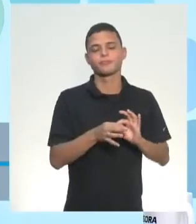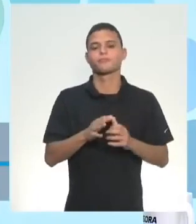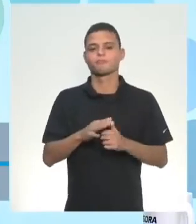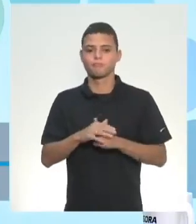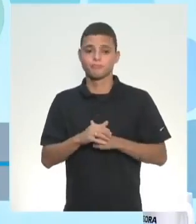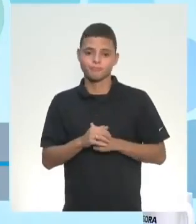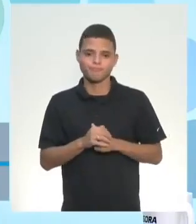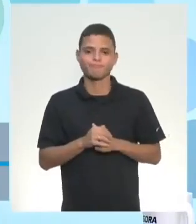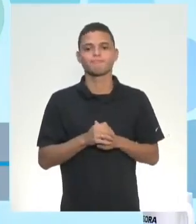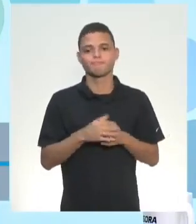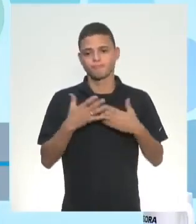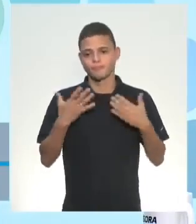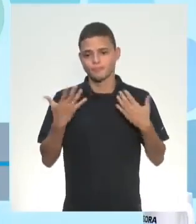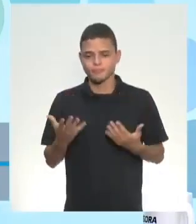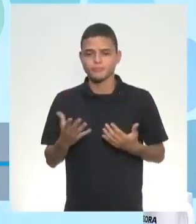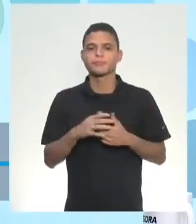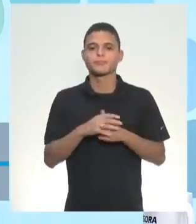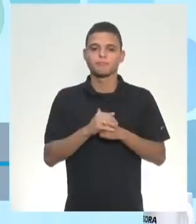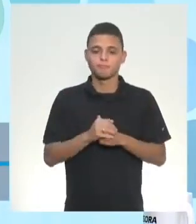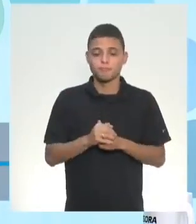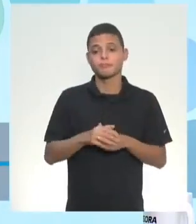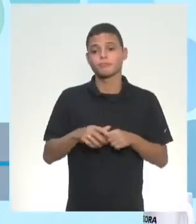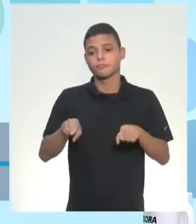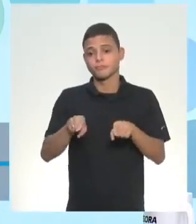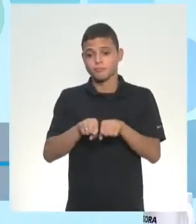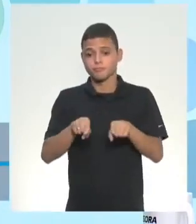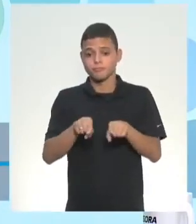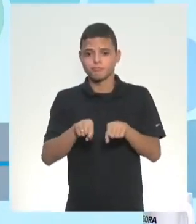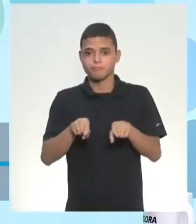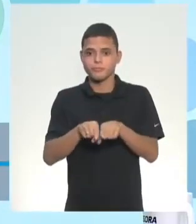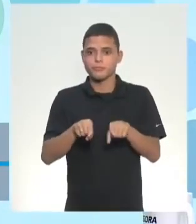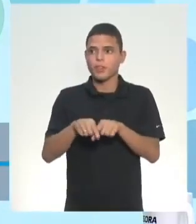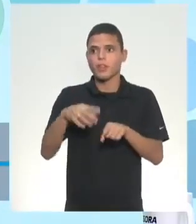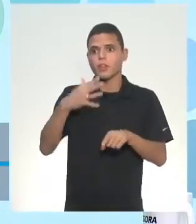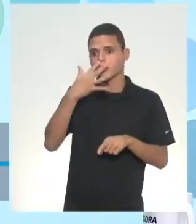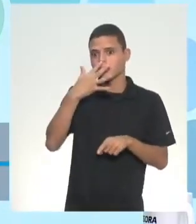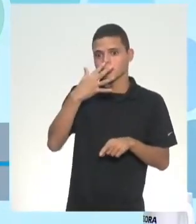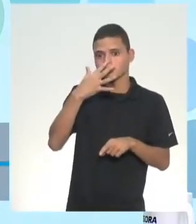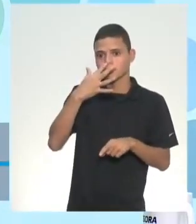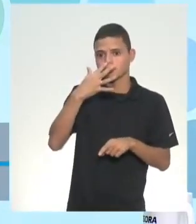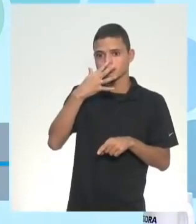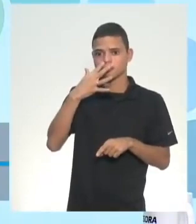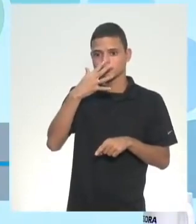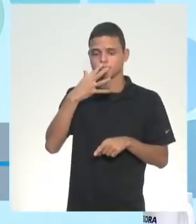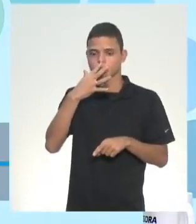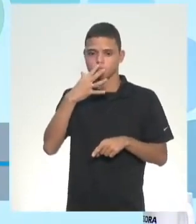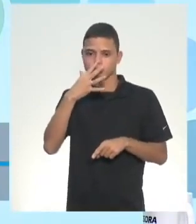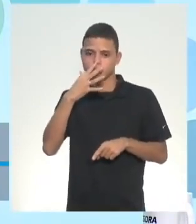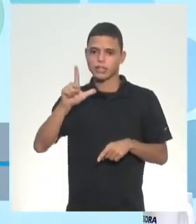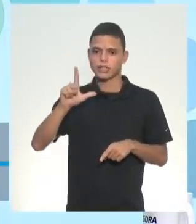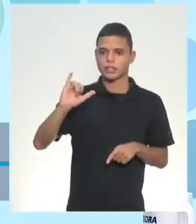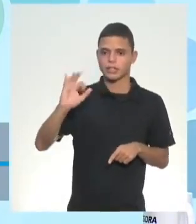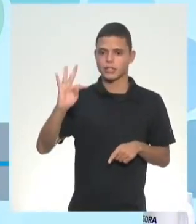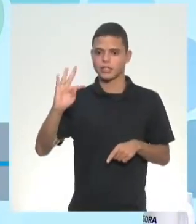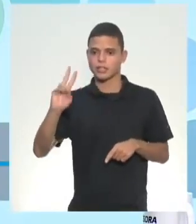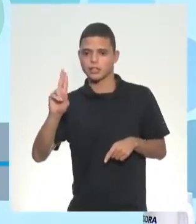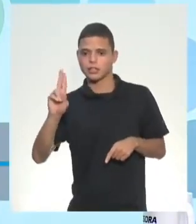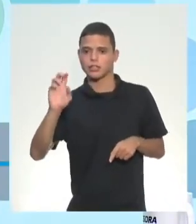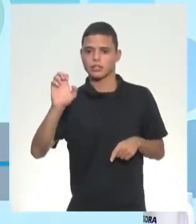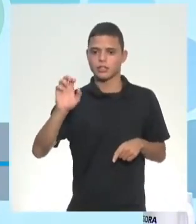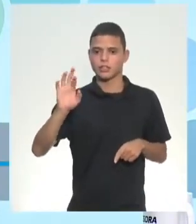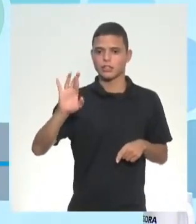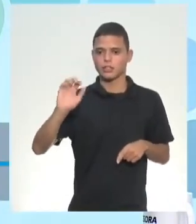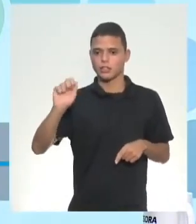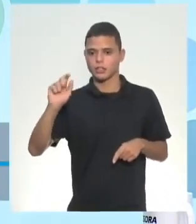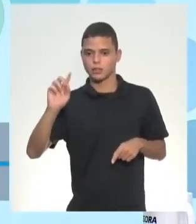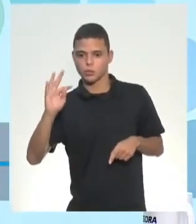mais latente, tá? E é incrível como que a literatura vai se aprofundando, né? Com o passar do tempo, ela